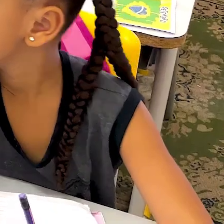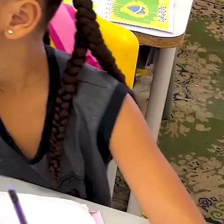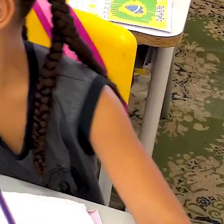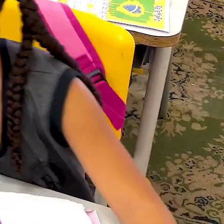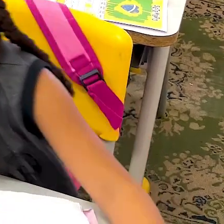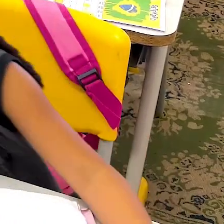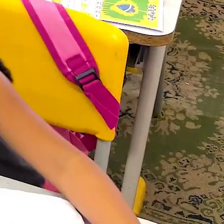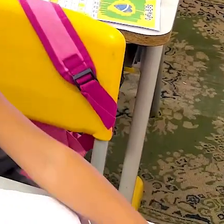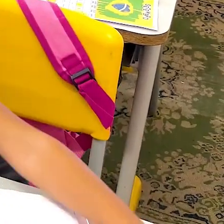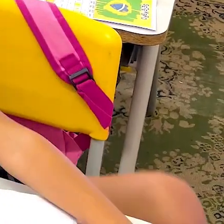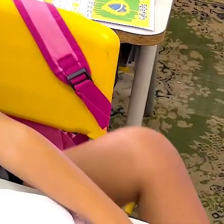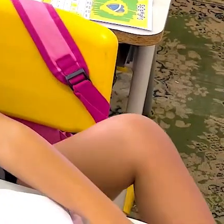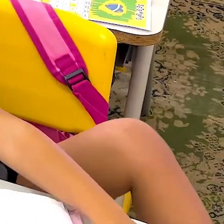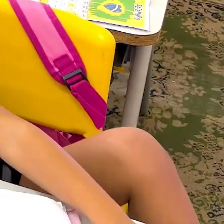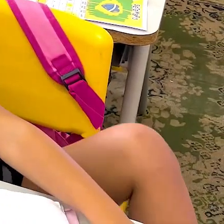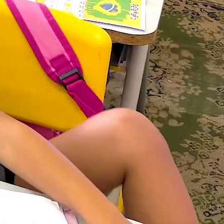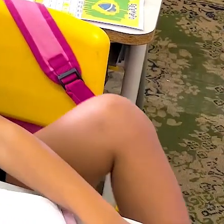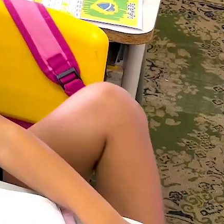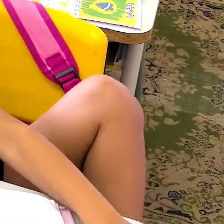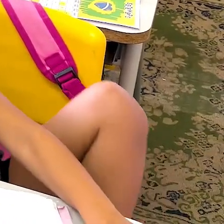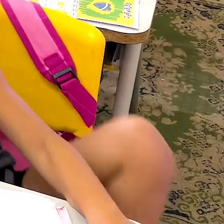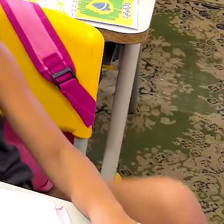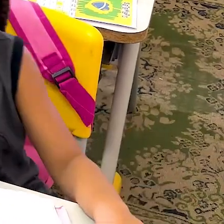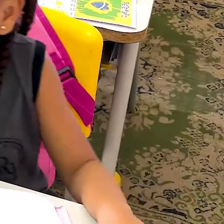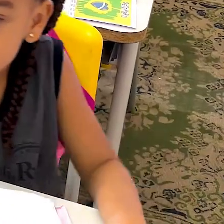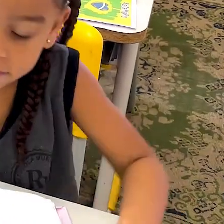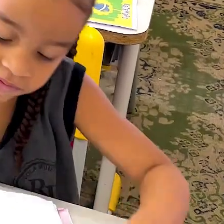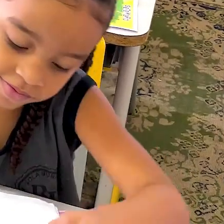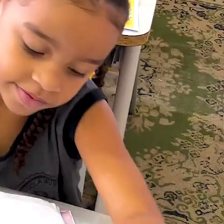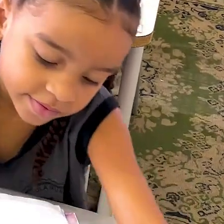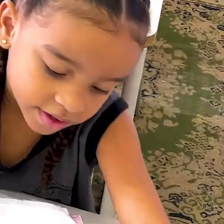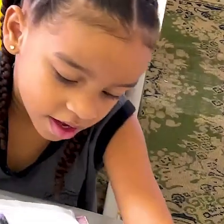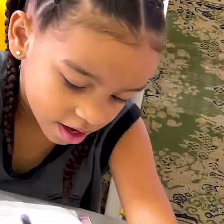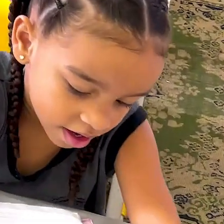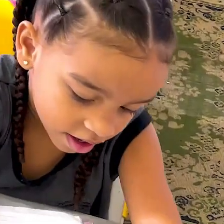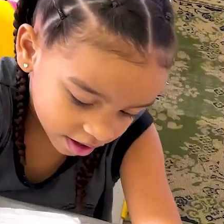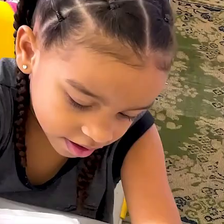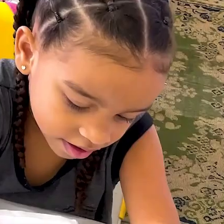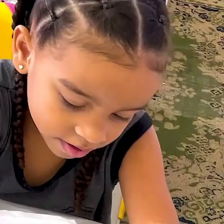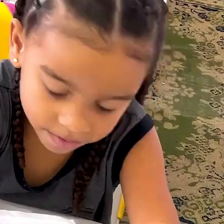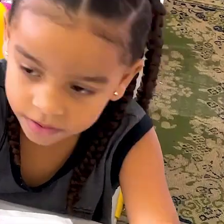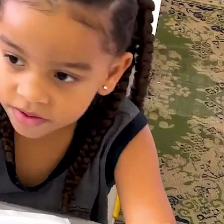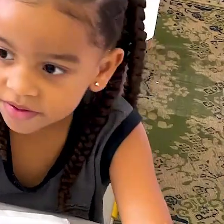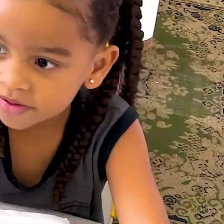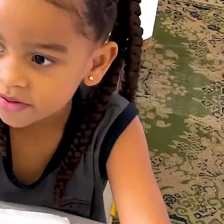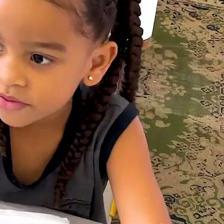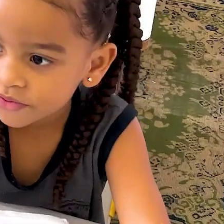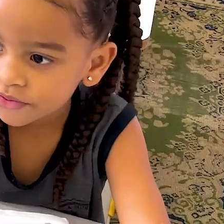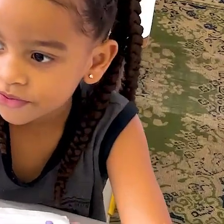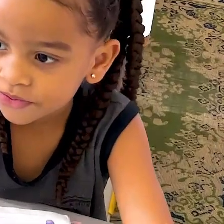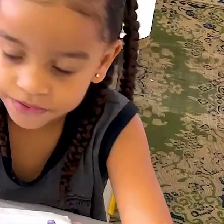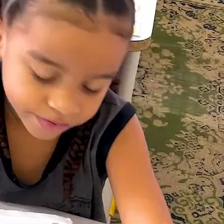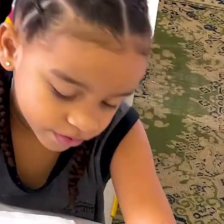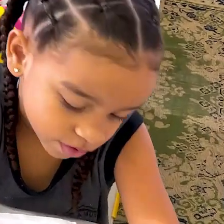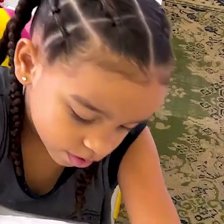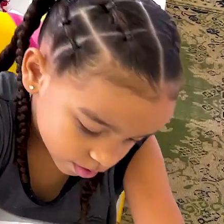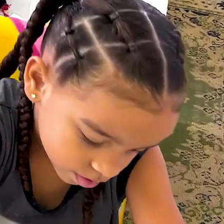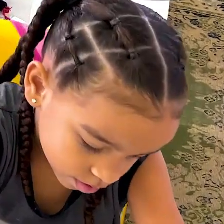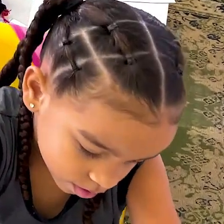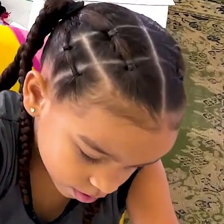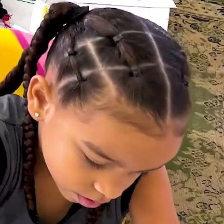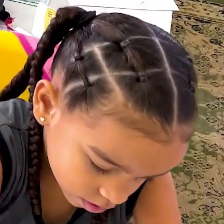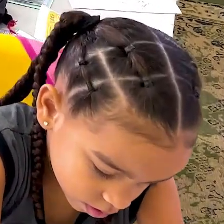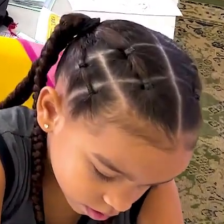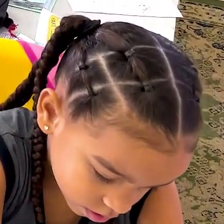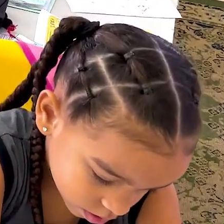nome? Até enquanto você lembra, ele vai escrever saci, tá, João? Como escreve saci? Ah, cuca. S-A.